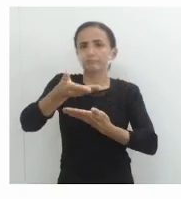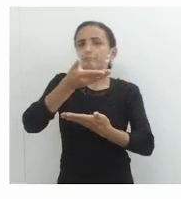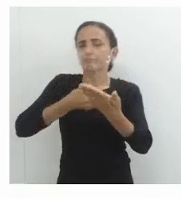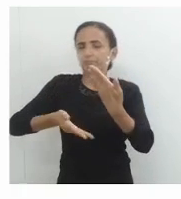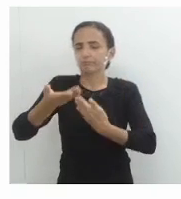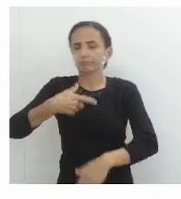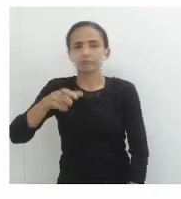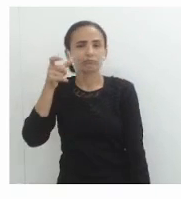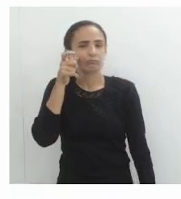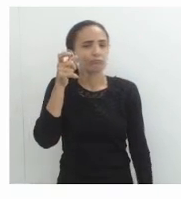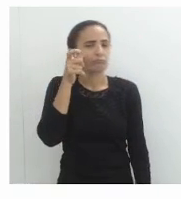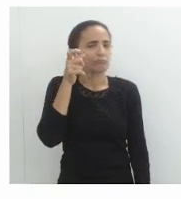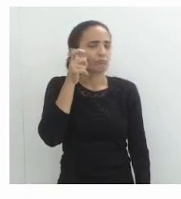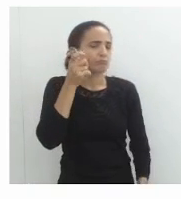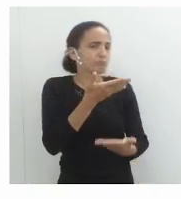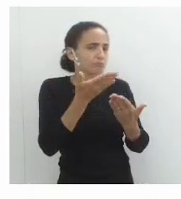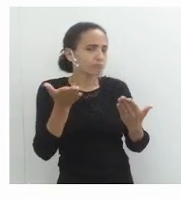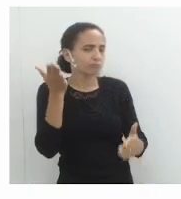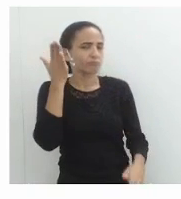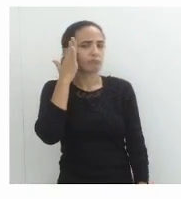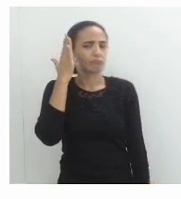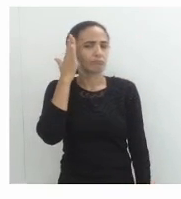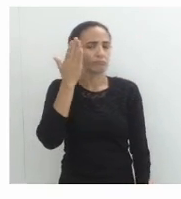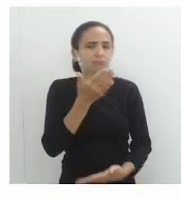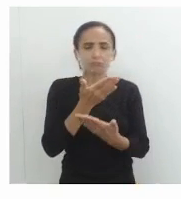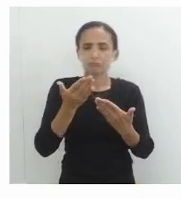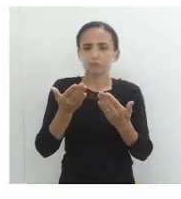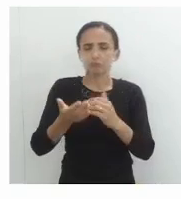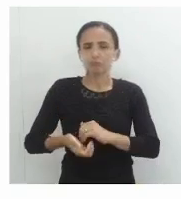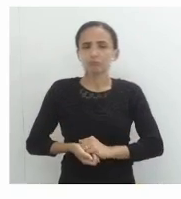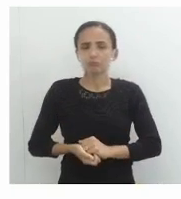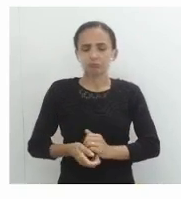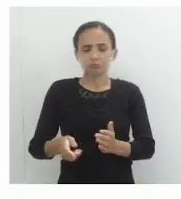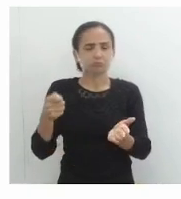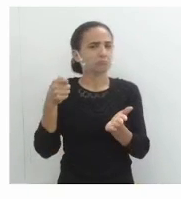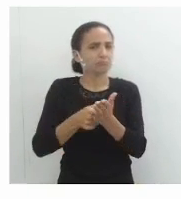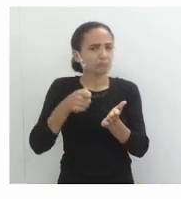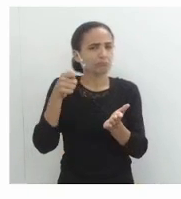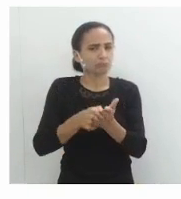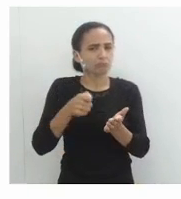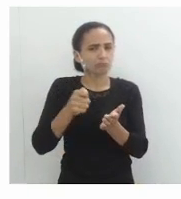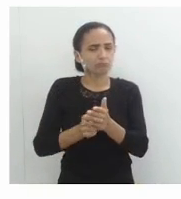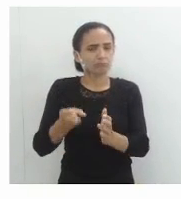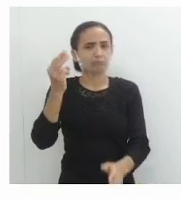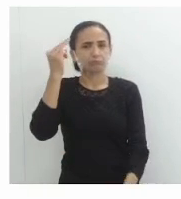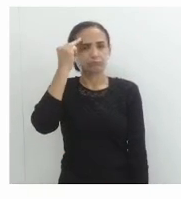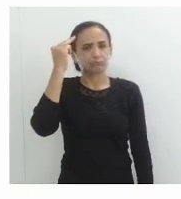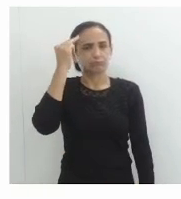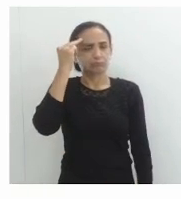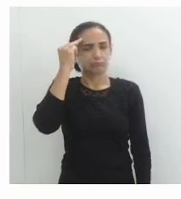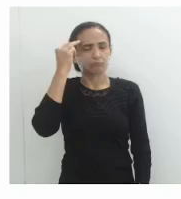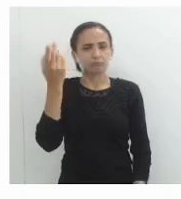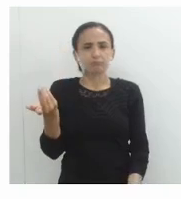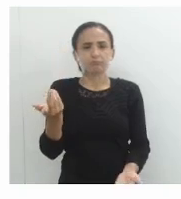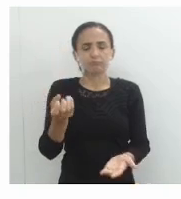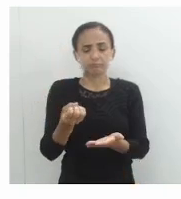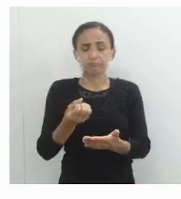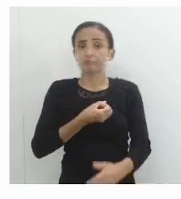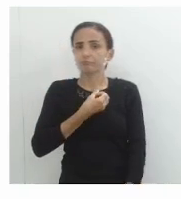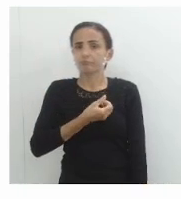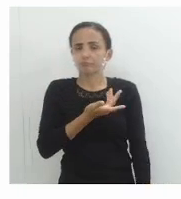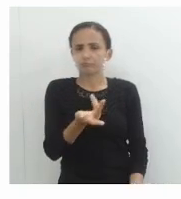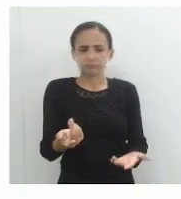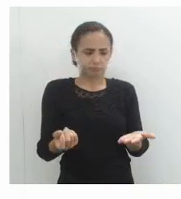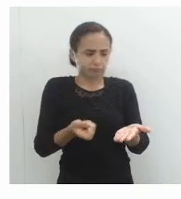interessante, Esse quadro é de Salvador Dalí, a persistência da memória. Dizem até que quando ele produziu esse